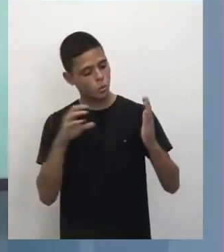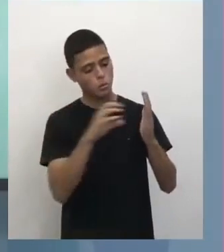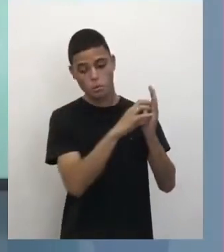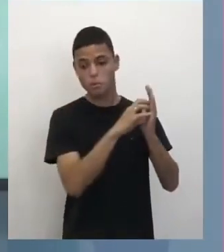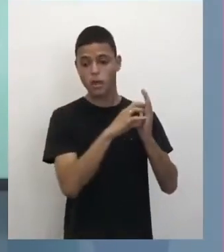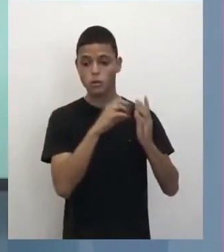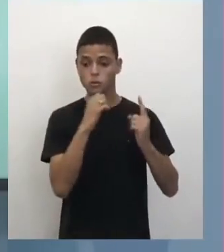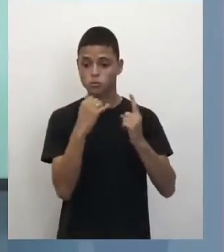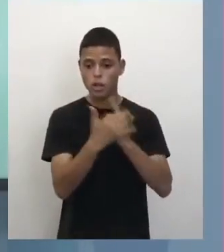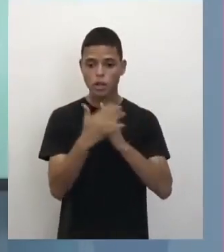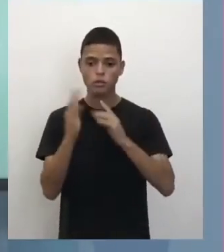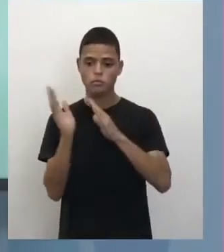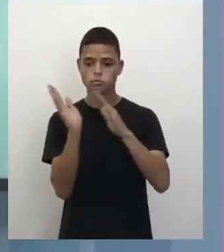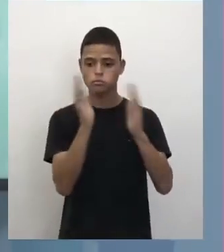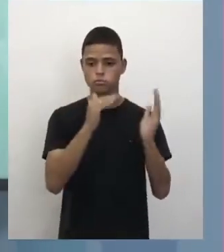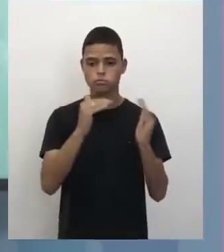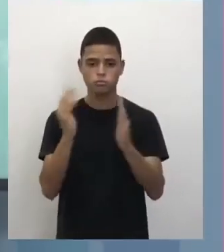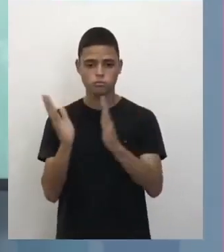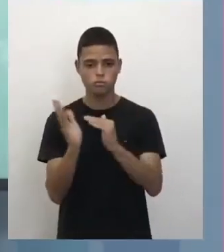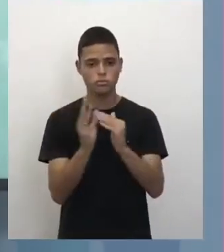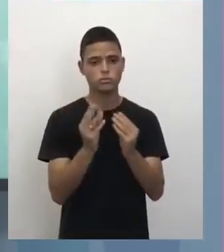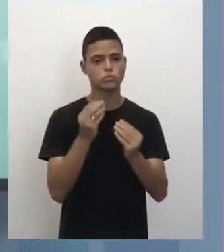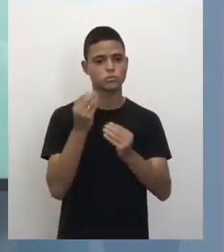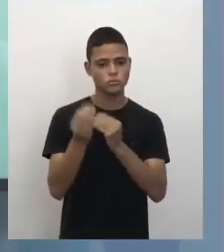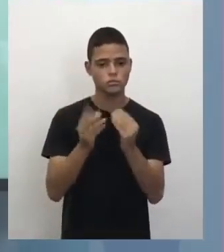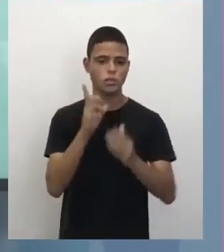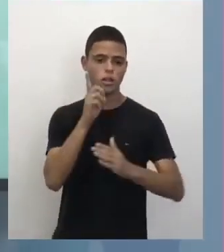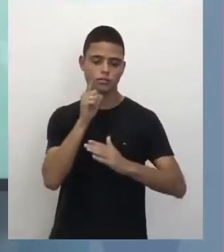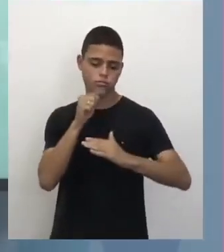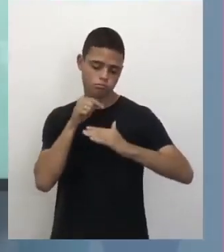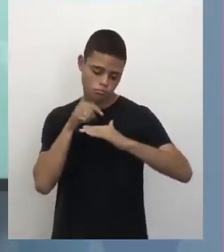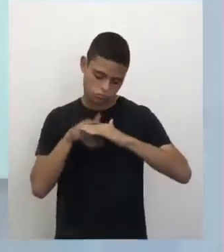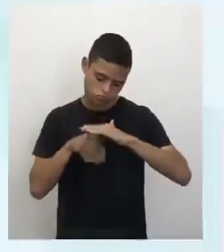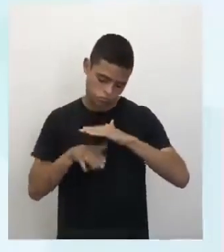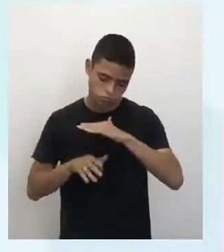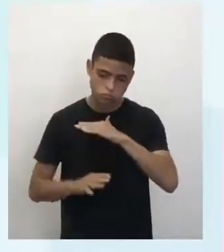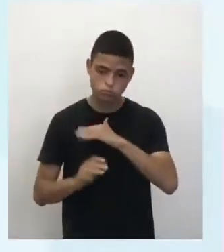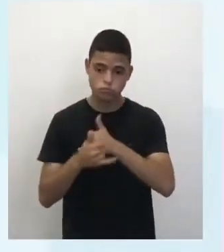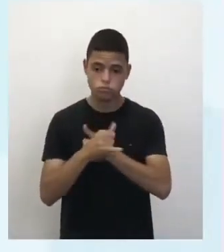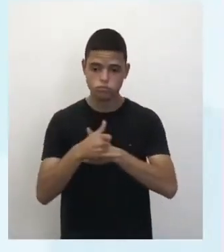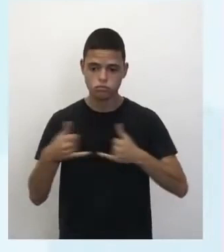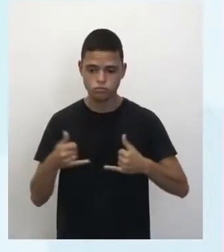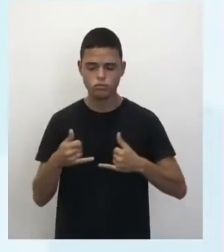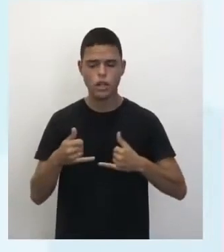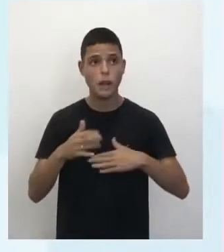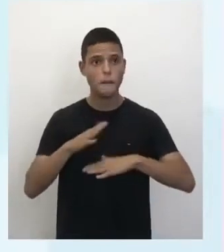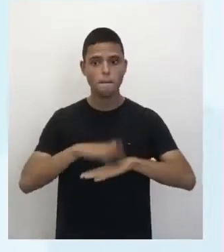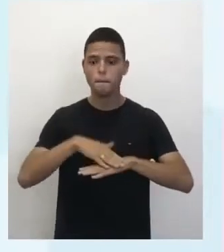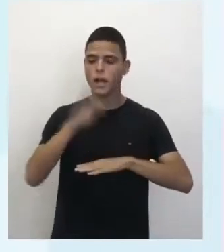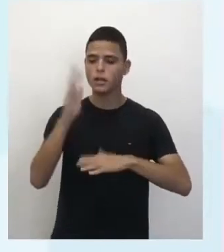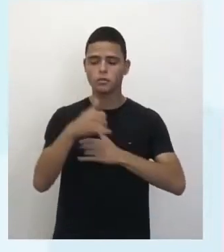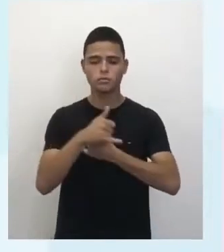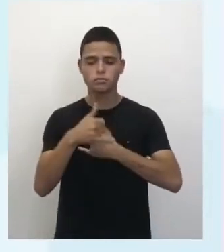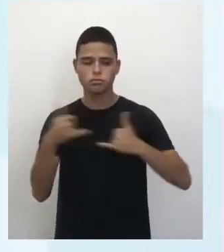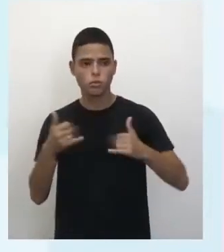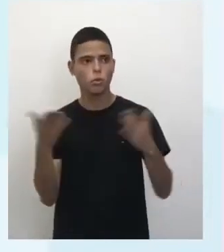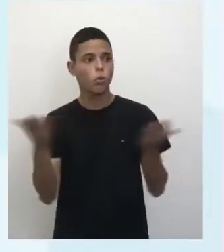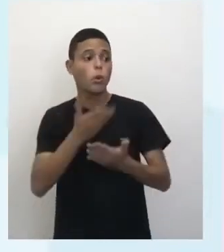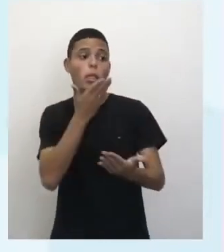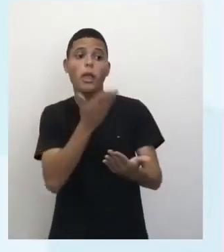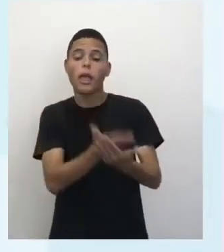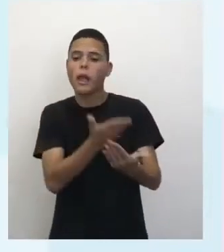ok? Como a hidrelétrica, né? Corresponde a maior parte da geração de energia no Brasil, nós vamos dedicar uma aula exclusiva aqui